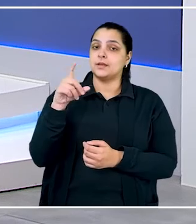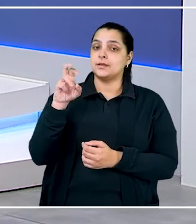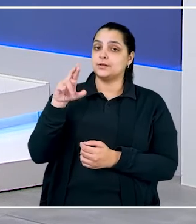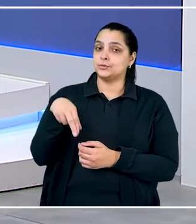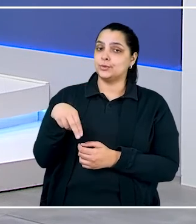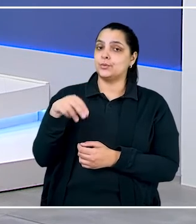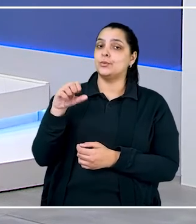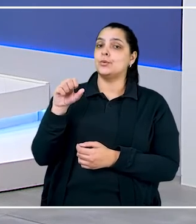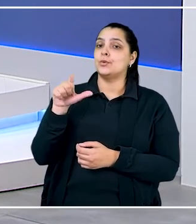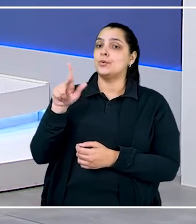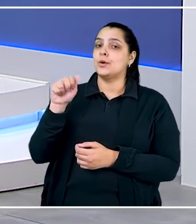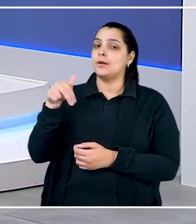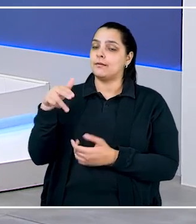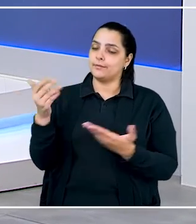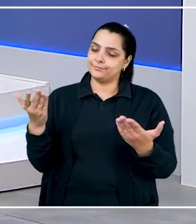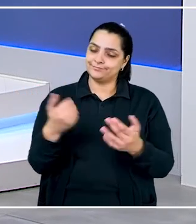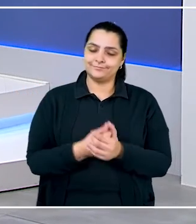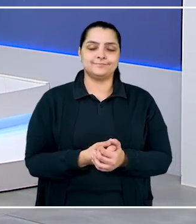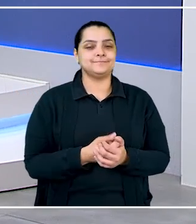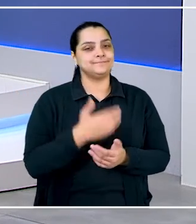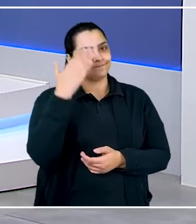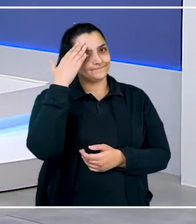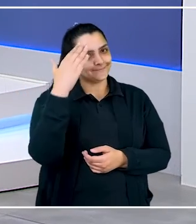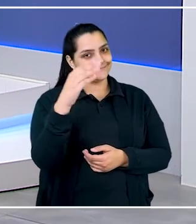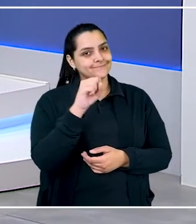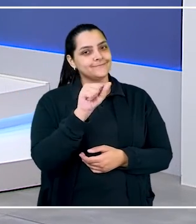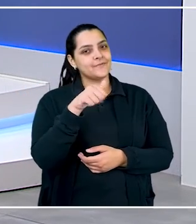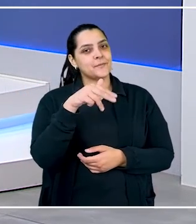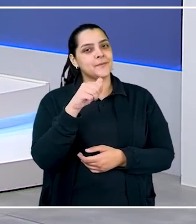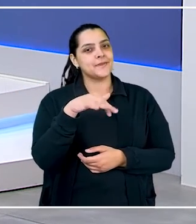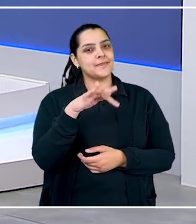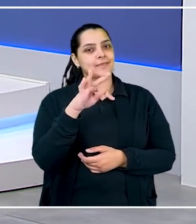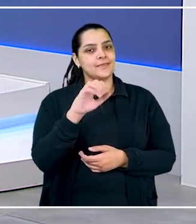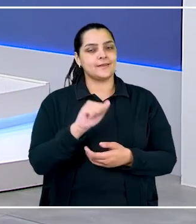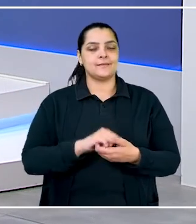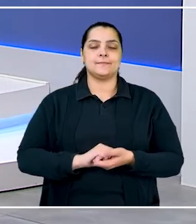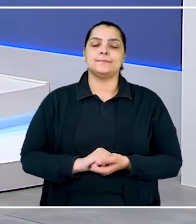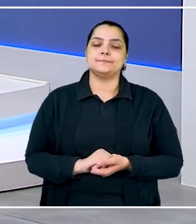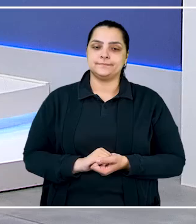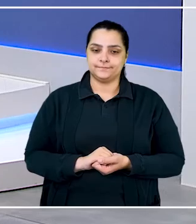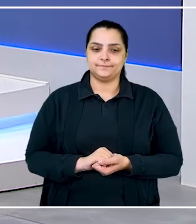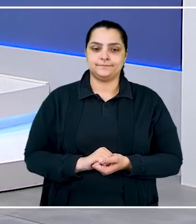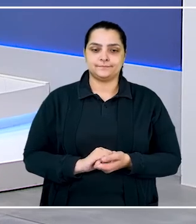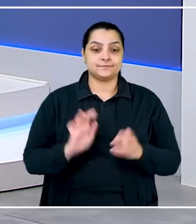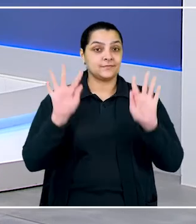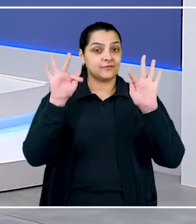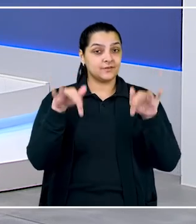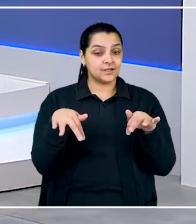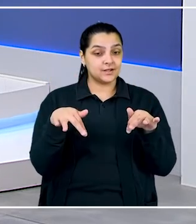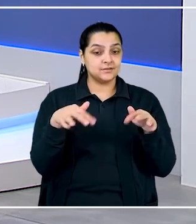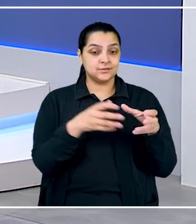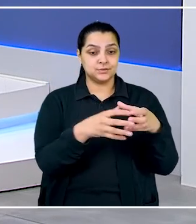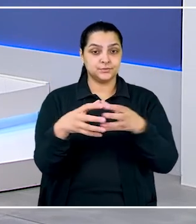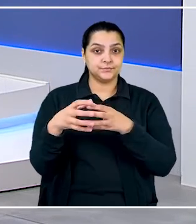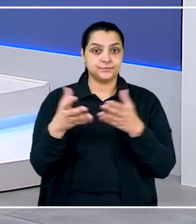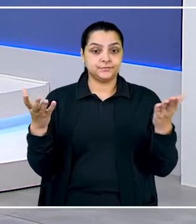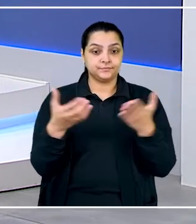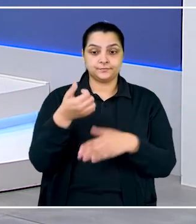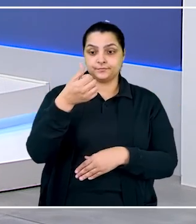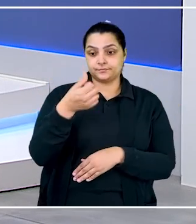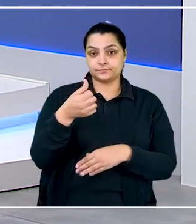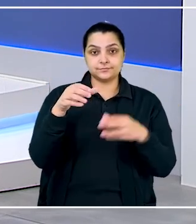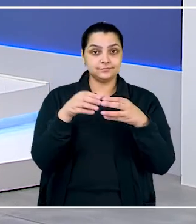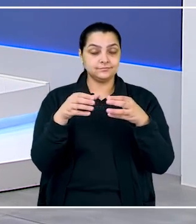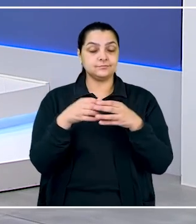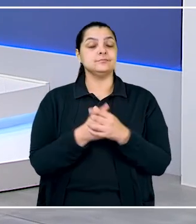Anderson, Luana, volto com vocês no estúdio. Tá certo, Samantha. Muito obrigada pelas informações. E finalizando o nosso giro, vamos agora para a